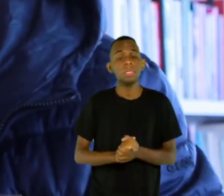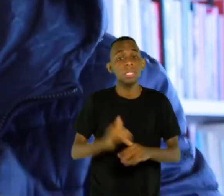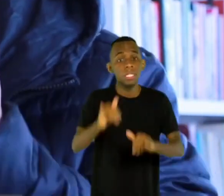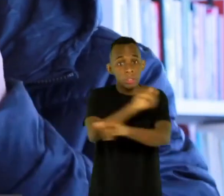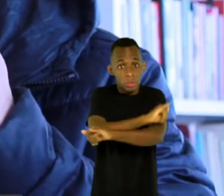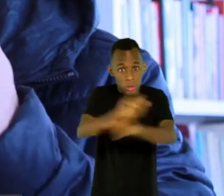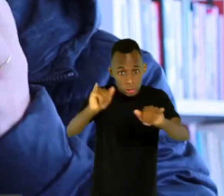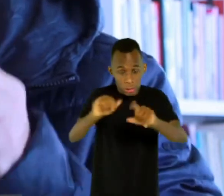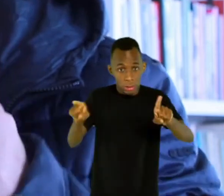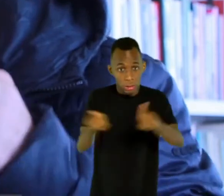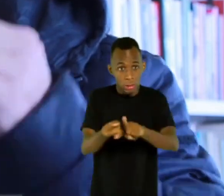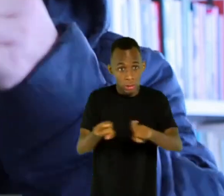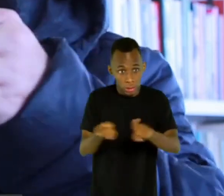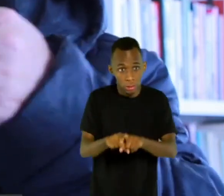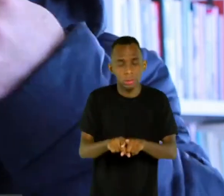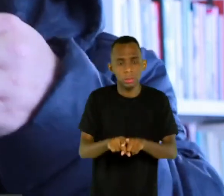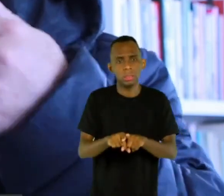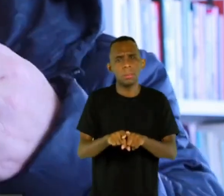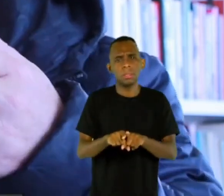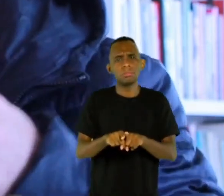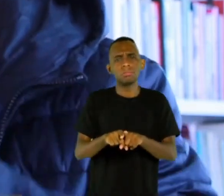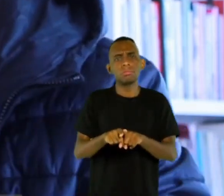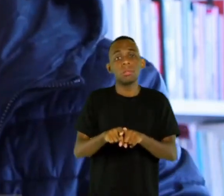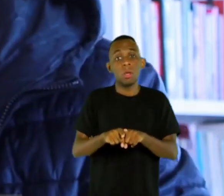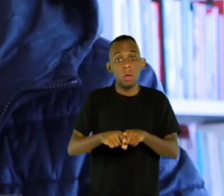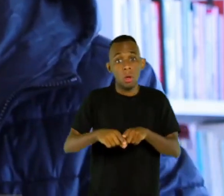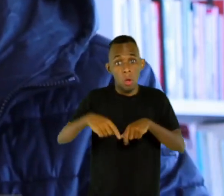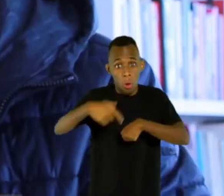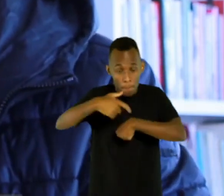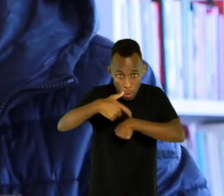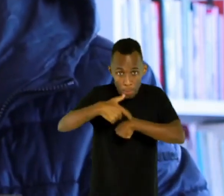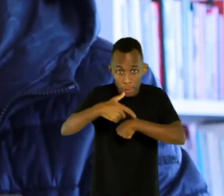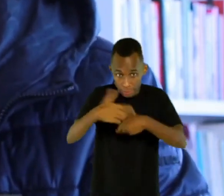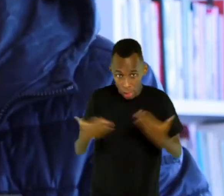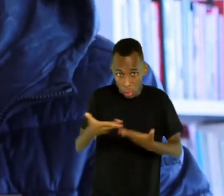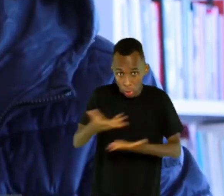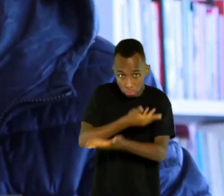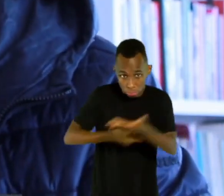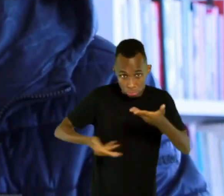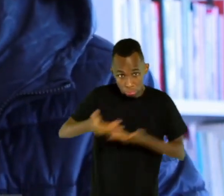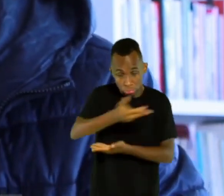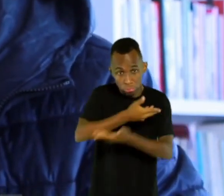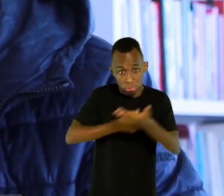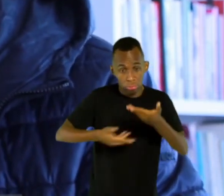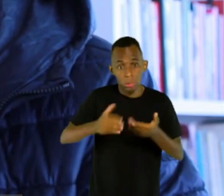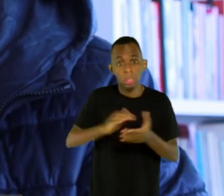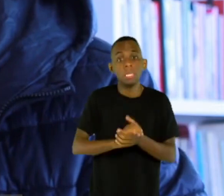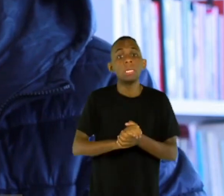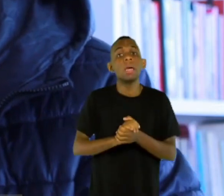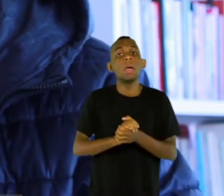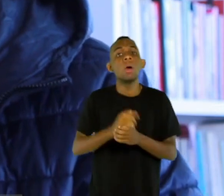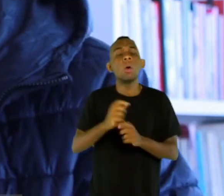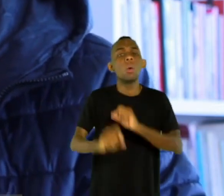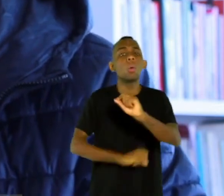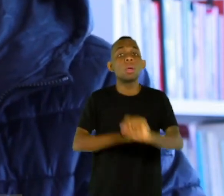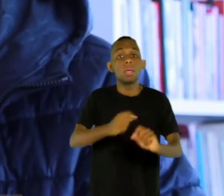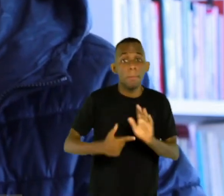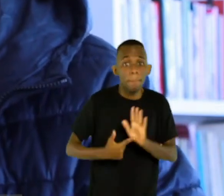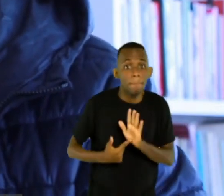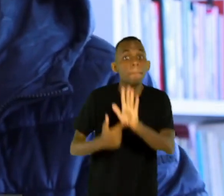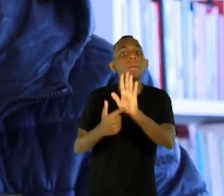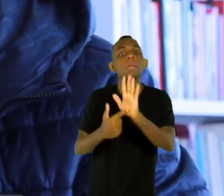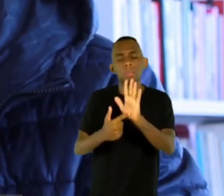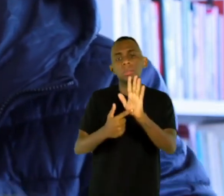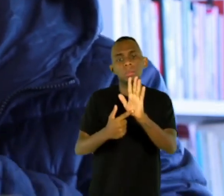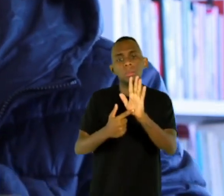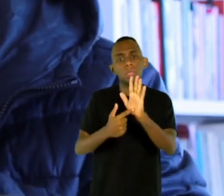gente está inventando coisas. Então, nesse momento que a gente está conversando, está sendo exibido na Livraria da Travessa,